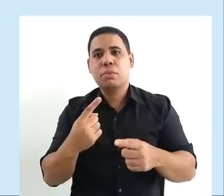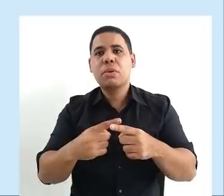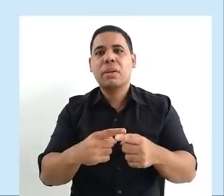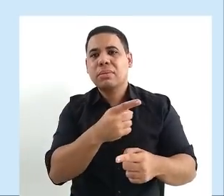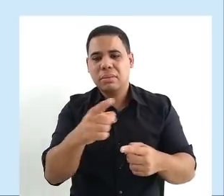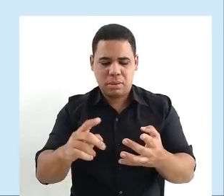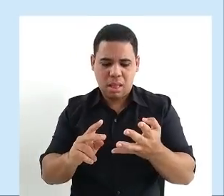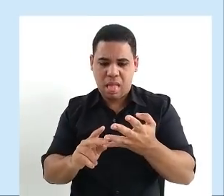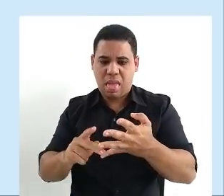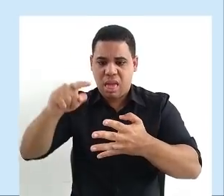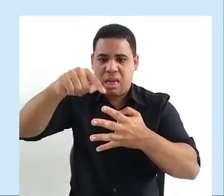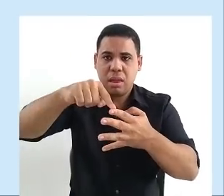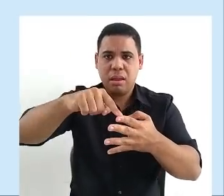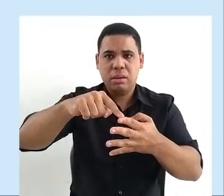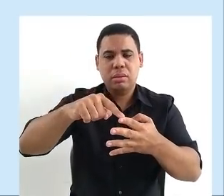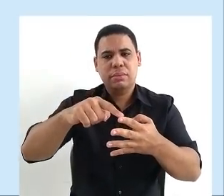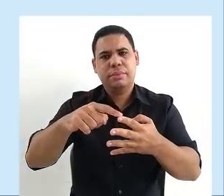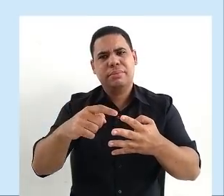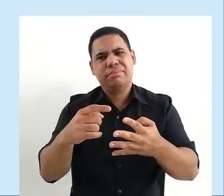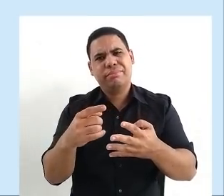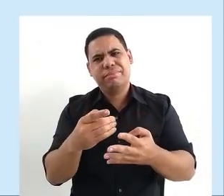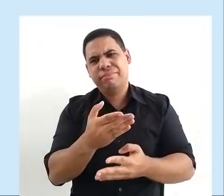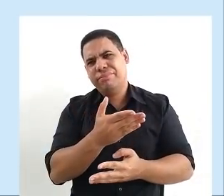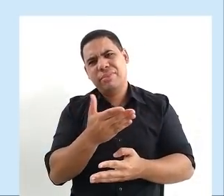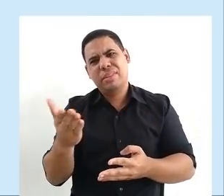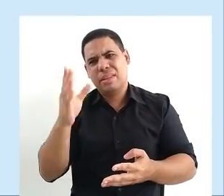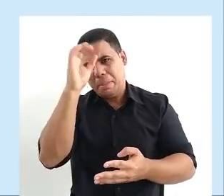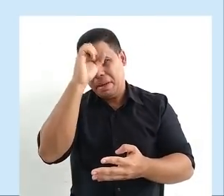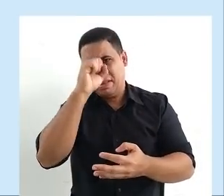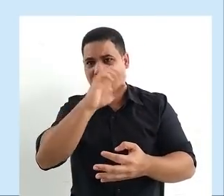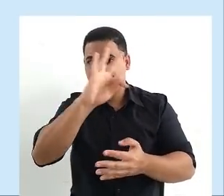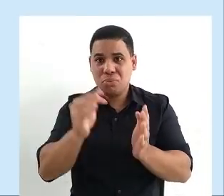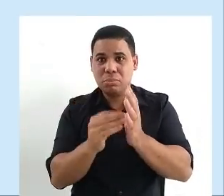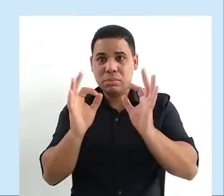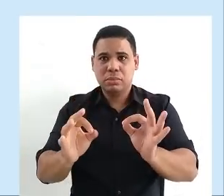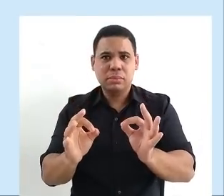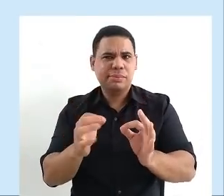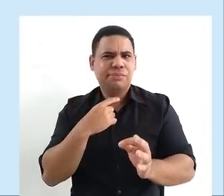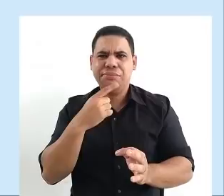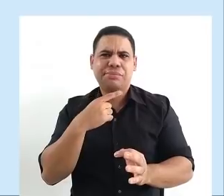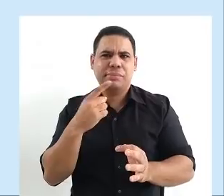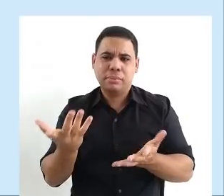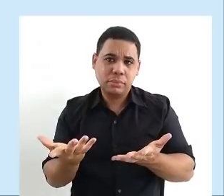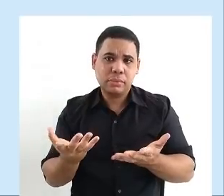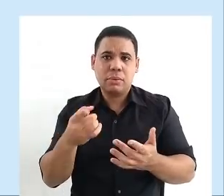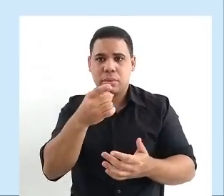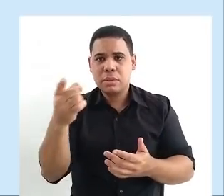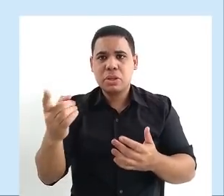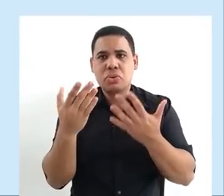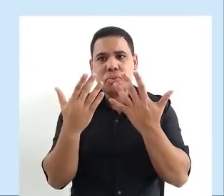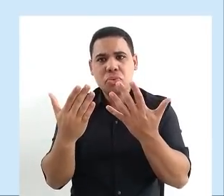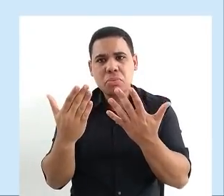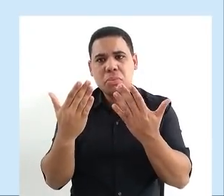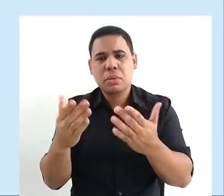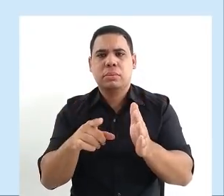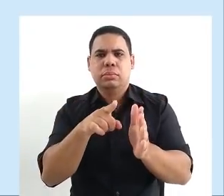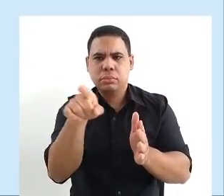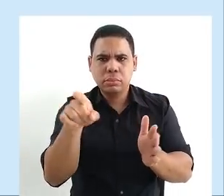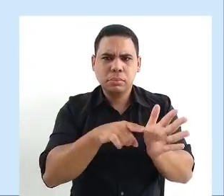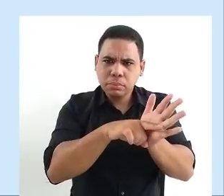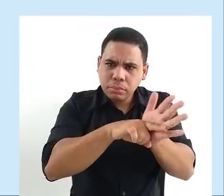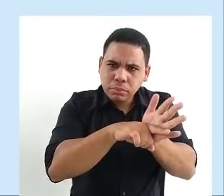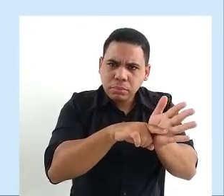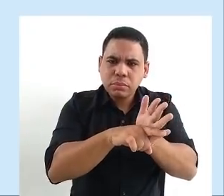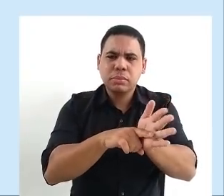pular vários degraus de uma vez só, sendo que pode ser que fique alguma coisa para trás. Então, se tiver dúvida, pesquisa,